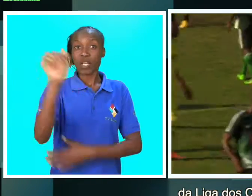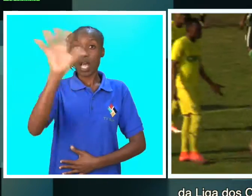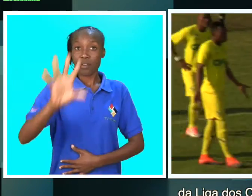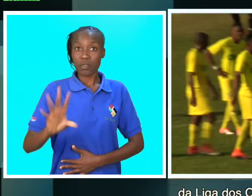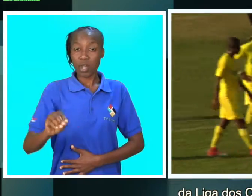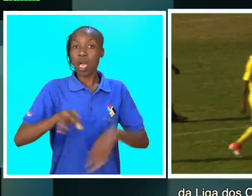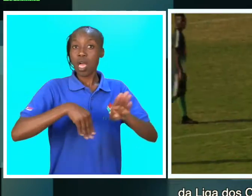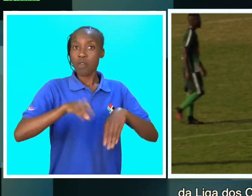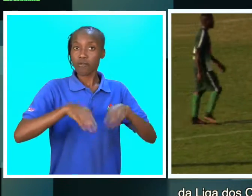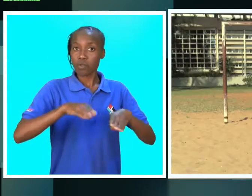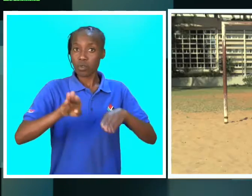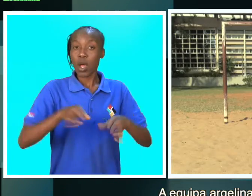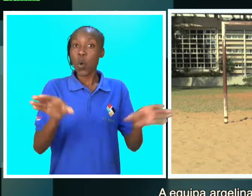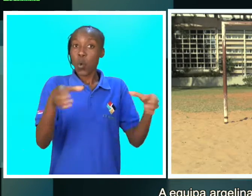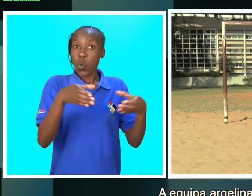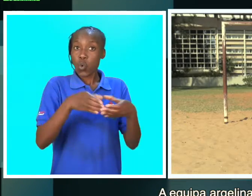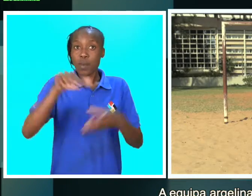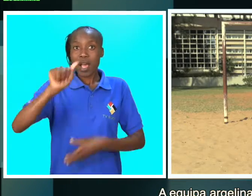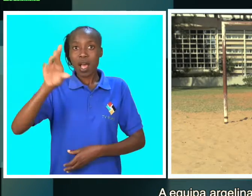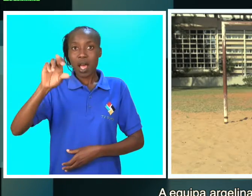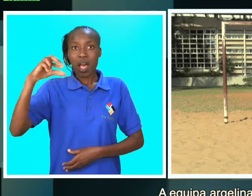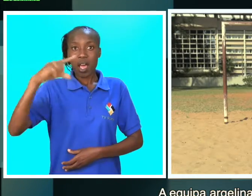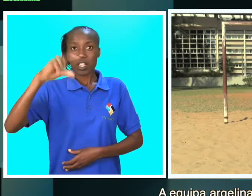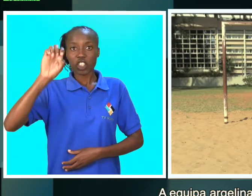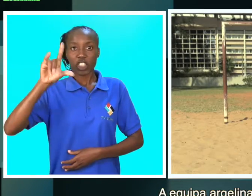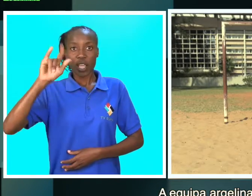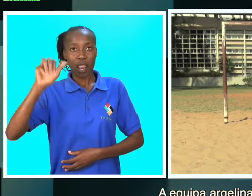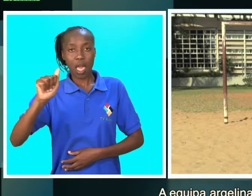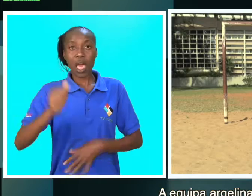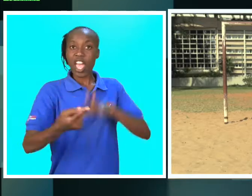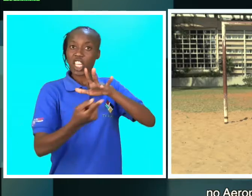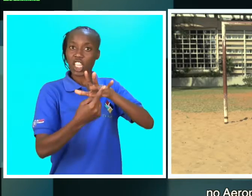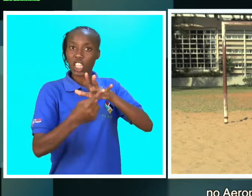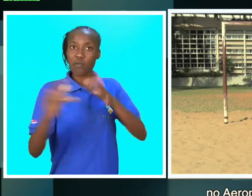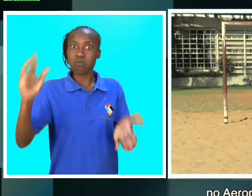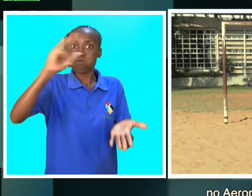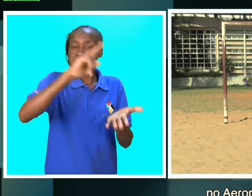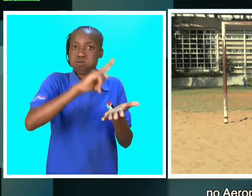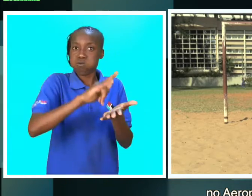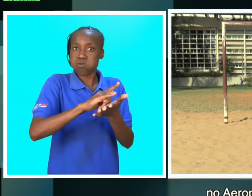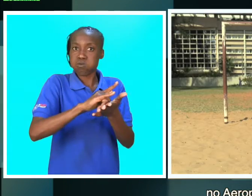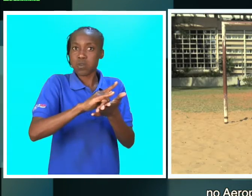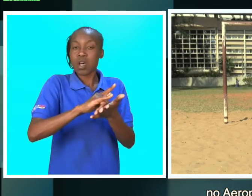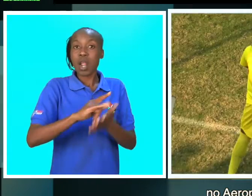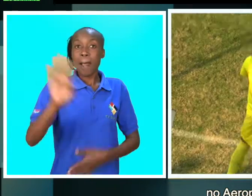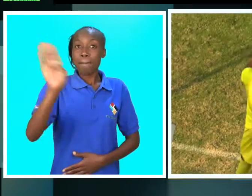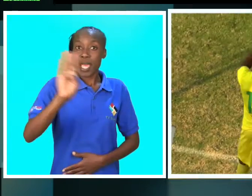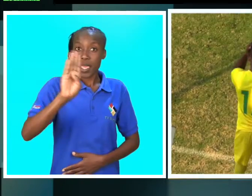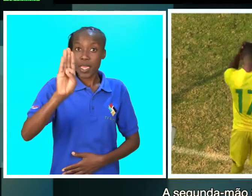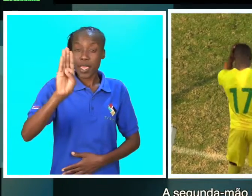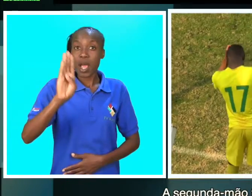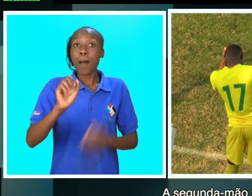Africano em Futebol. A equipa argelina desembarca esta quinta-feira no Aeroporto Internacional da